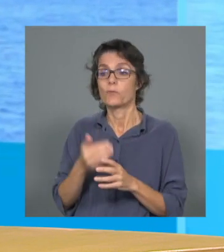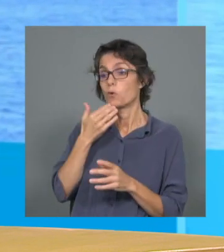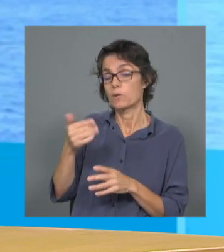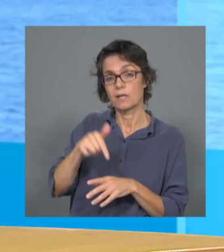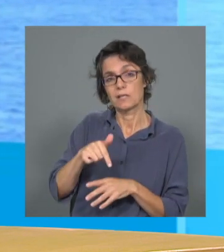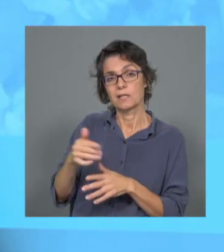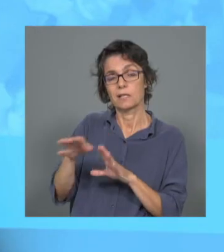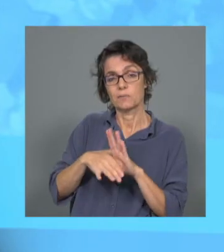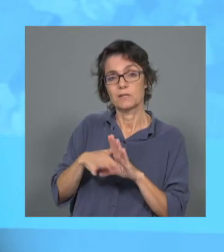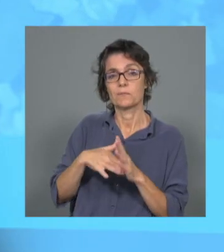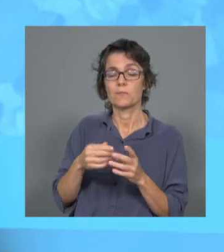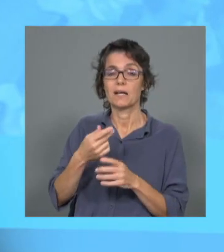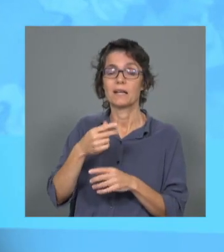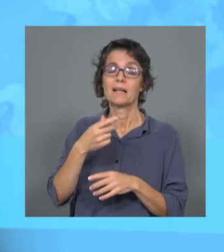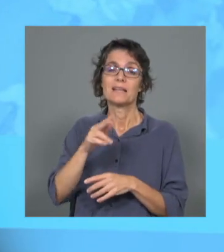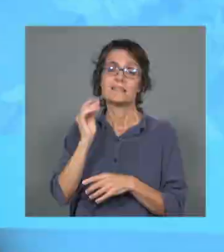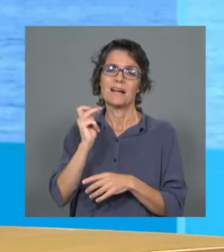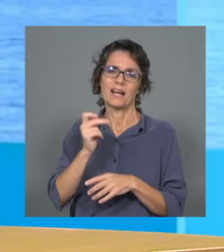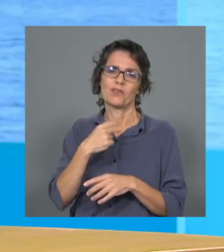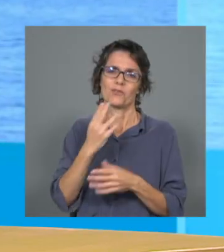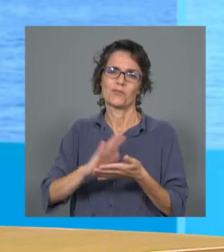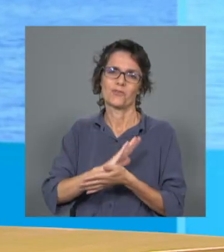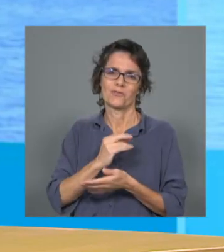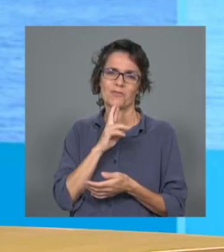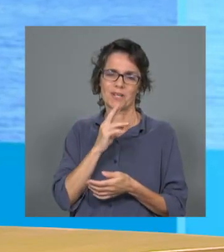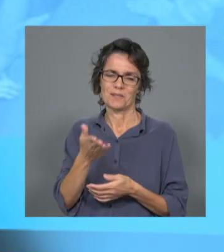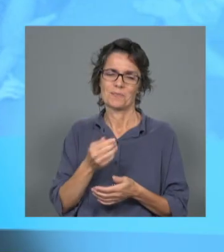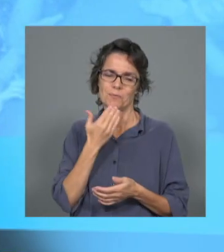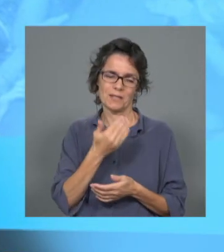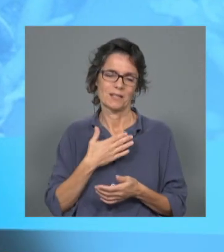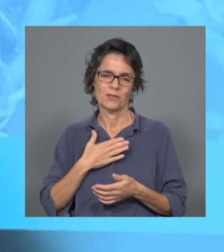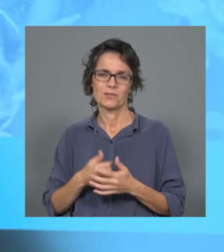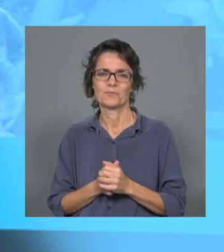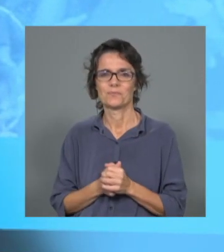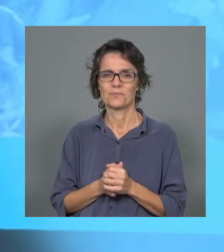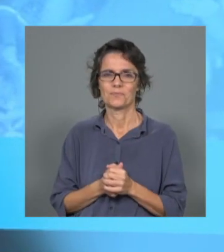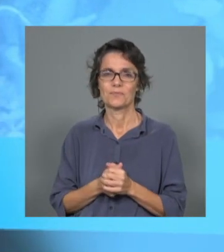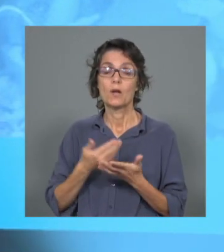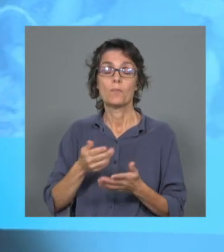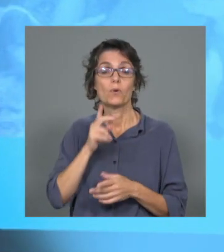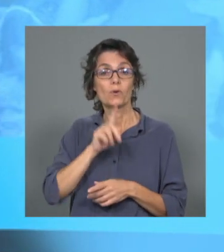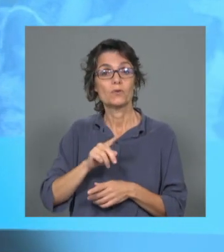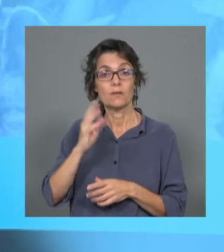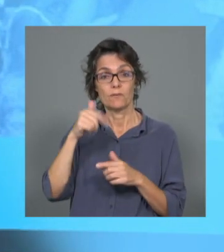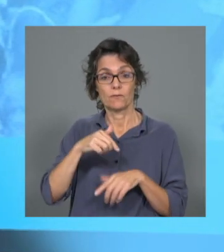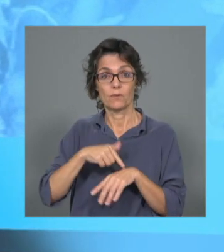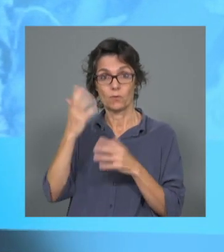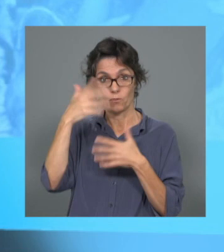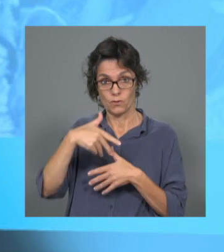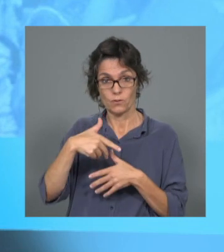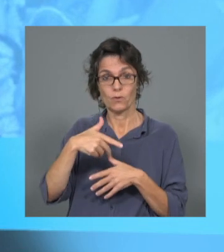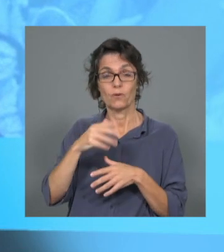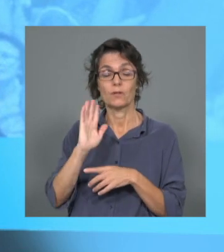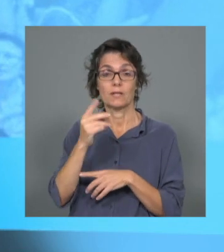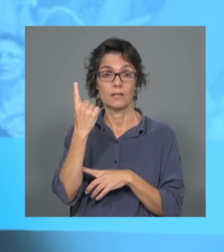anos do jornal Voz da Fátima. Nós é que agradecemos esta oportunidade. Obrigada. Regressamos à sua companhia esta noite, na Antena 1, após